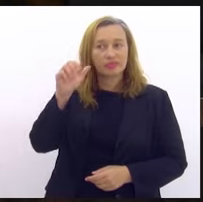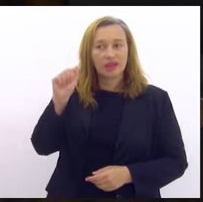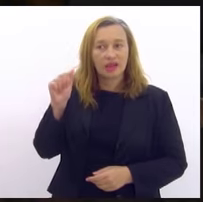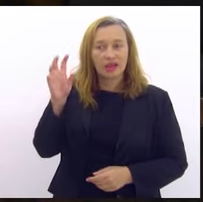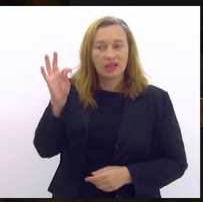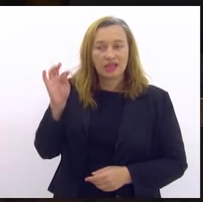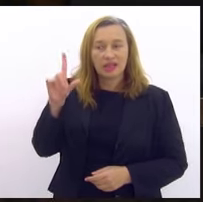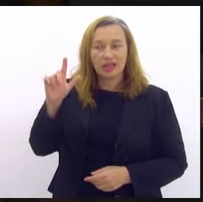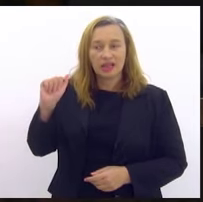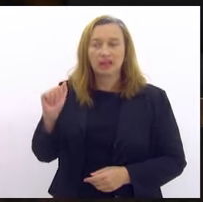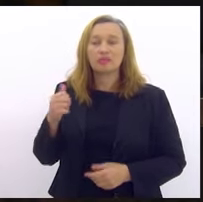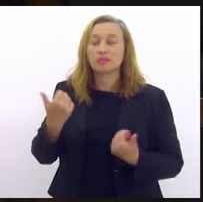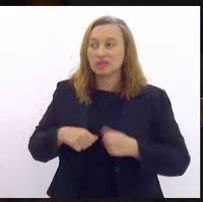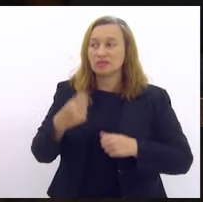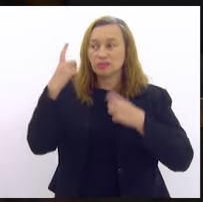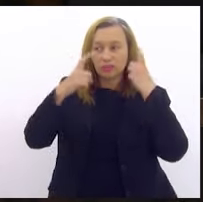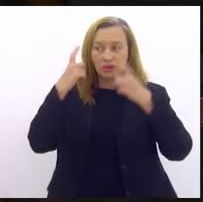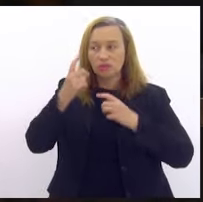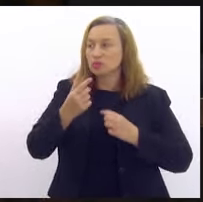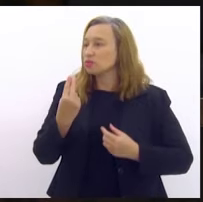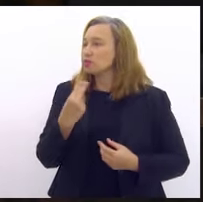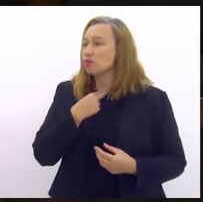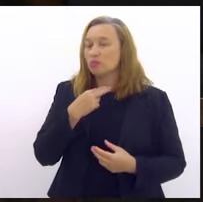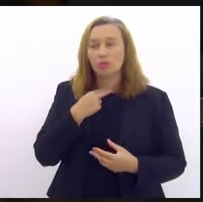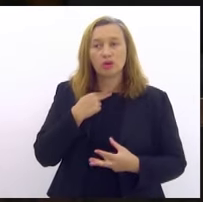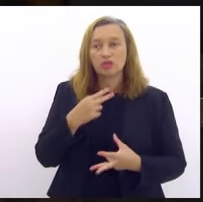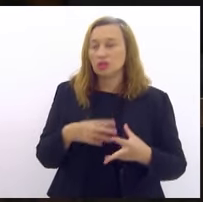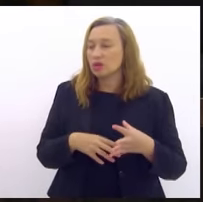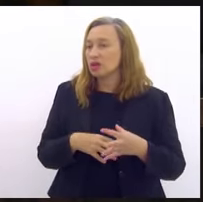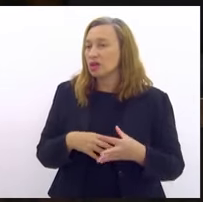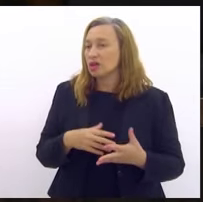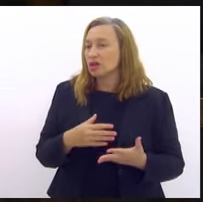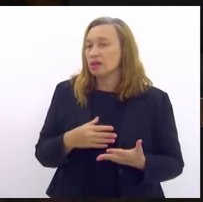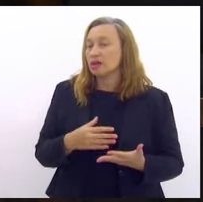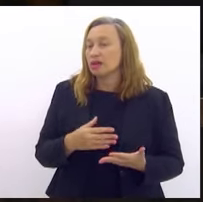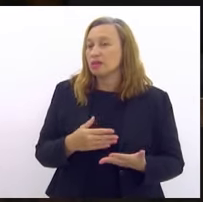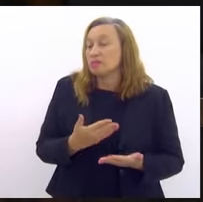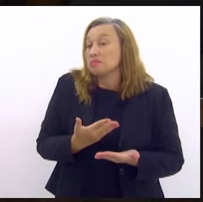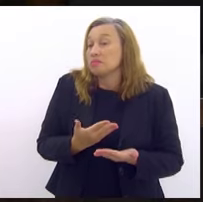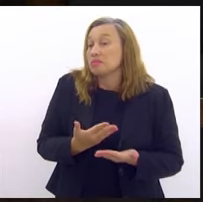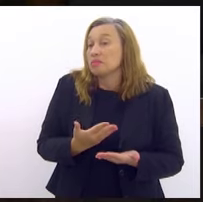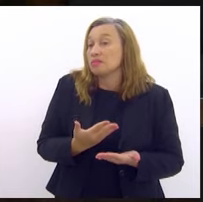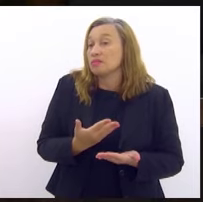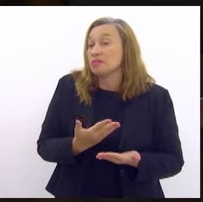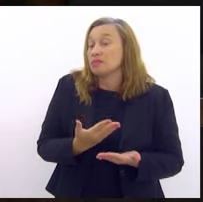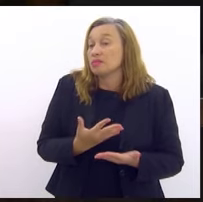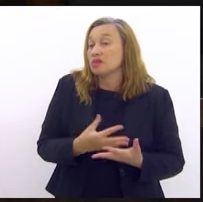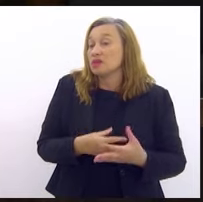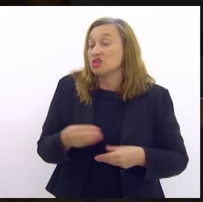que se preocupar, porque realmente a coisa não pode fugir das mãos do Estado.